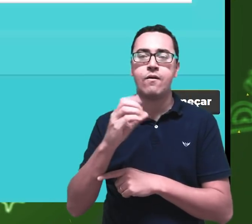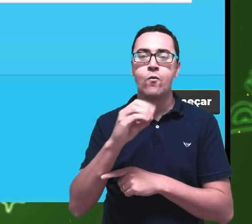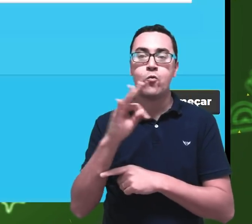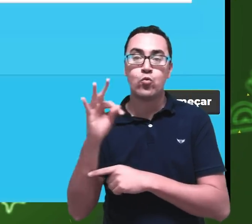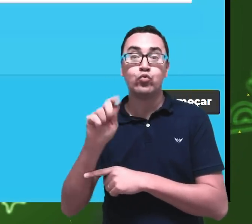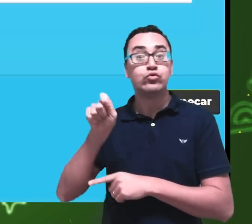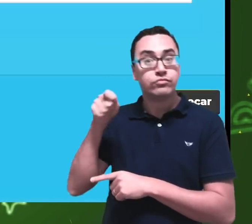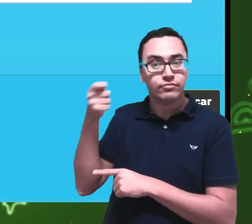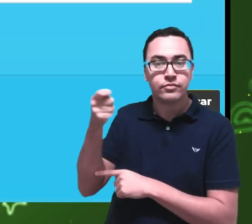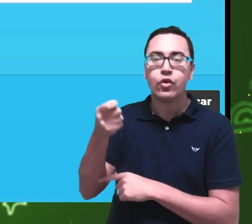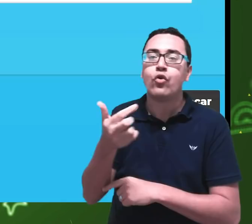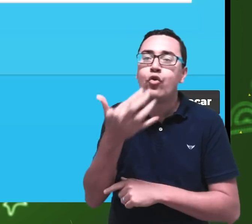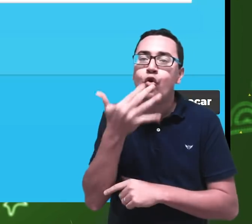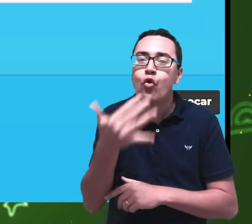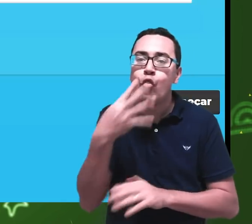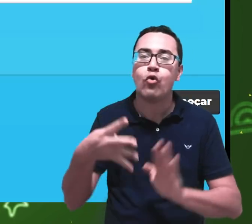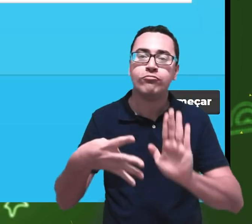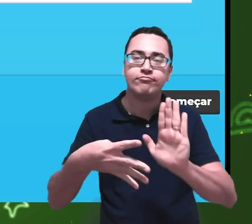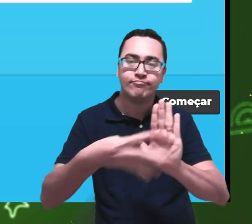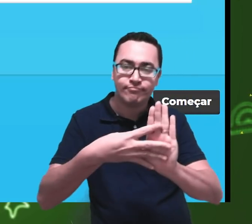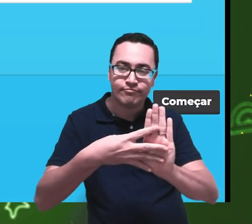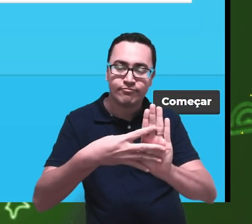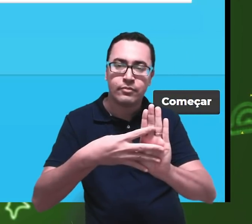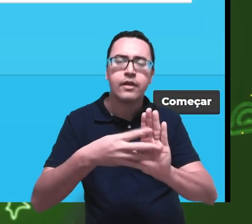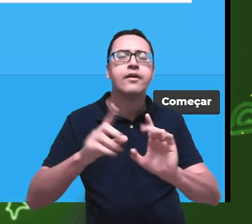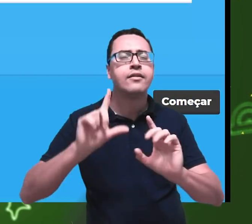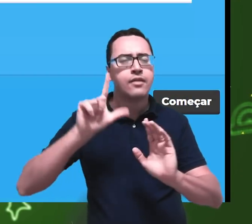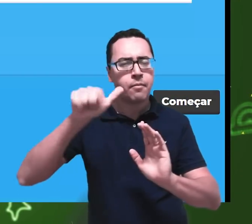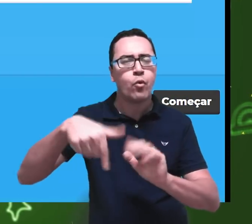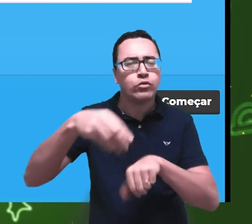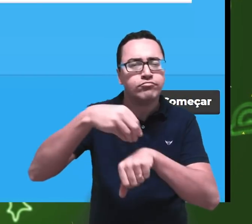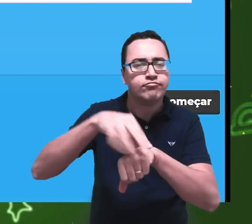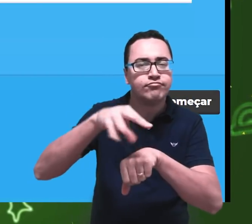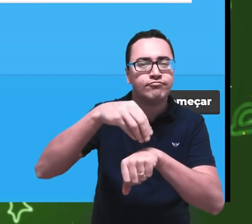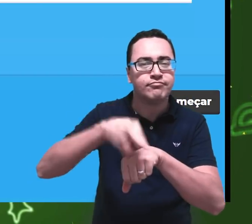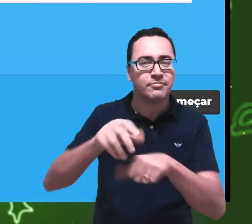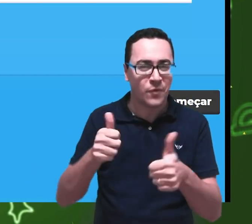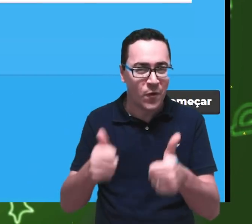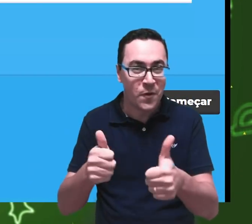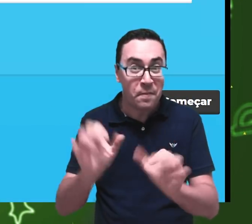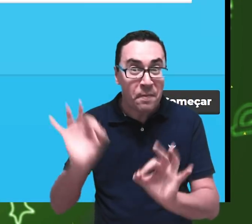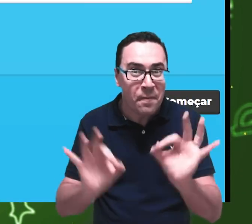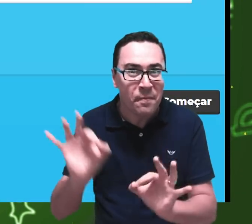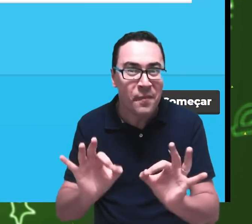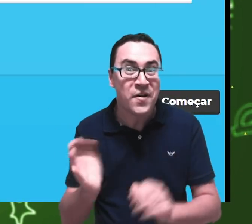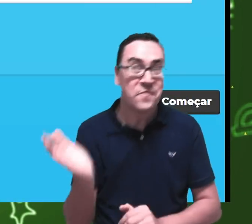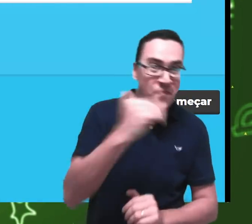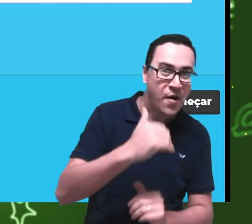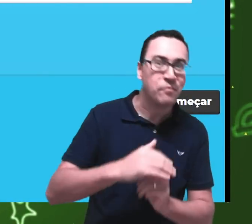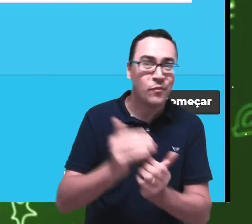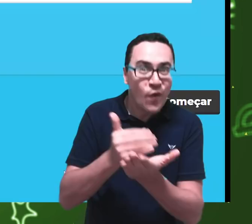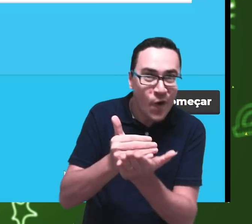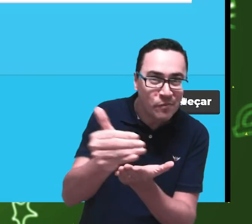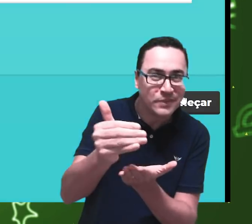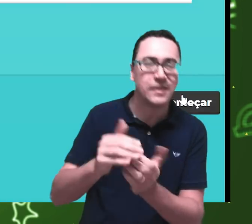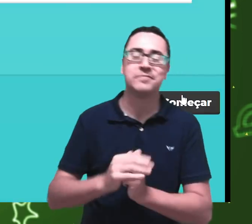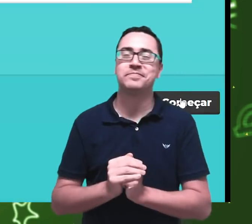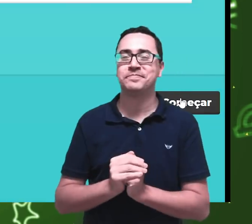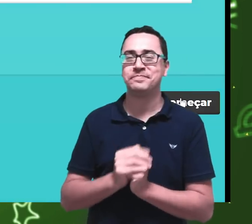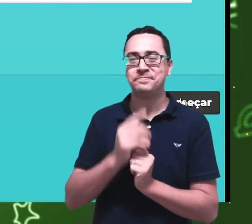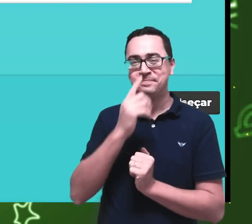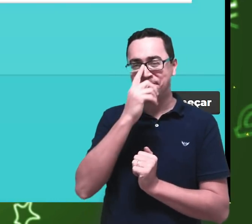dando outras orientações para vocês. Preparados? Então, vem comigo. Vou começar